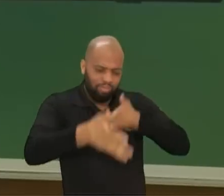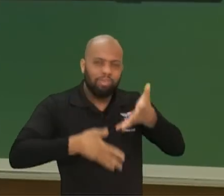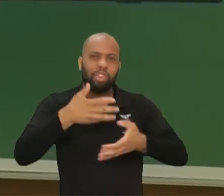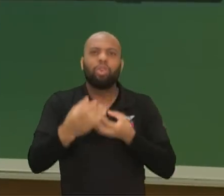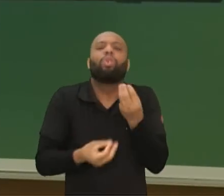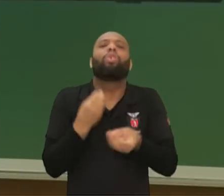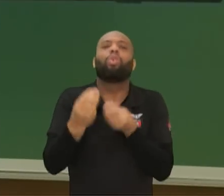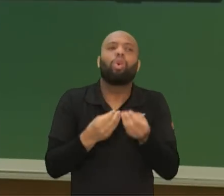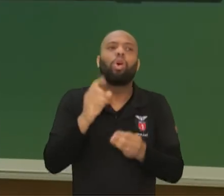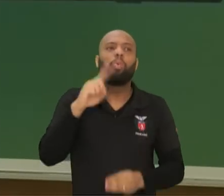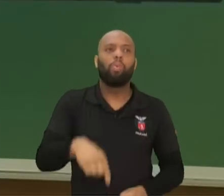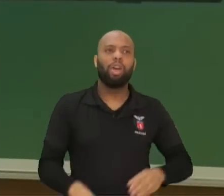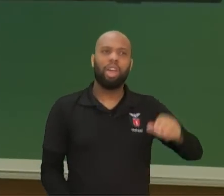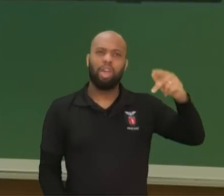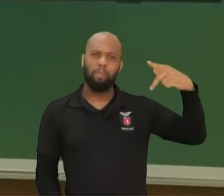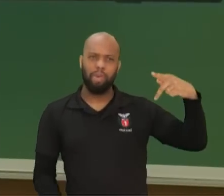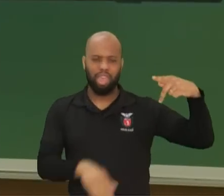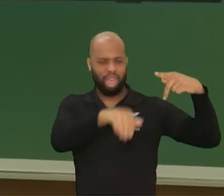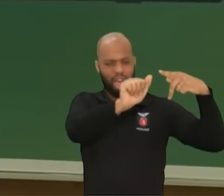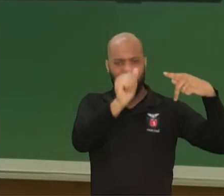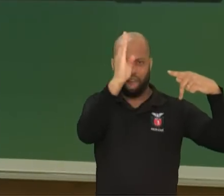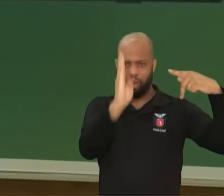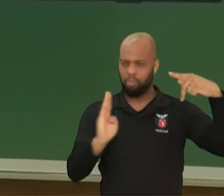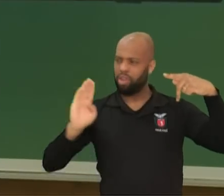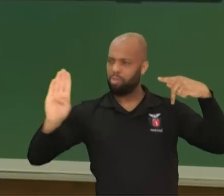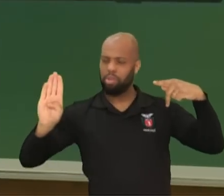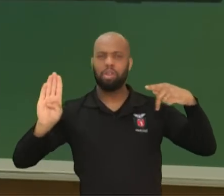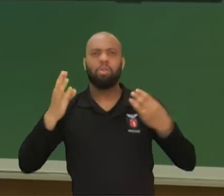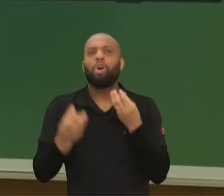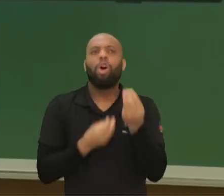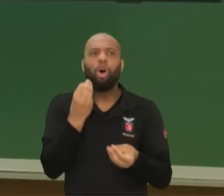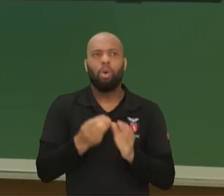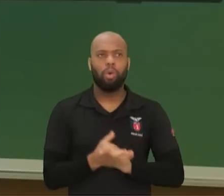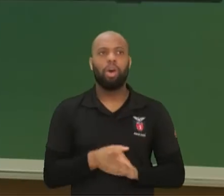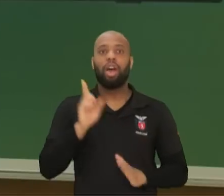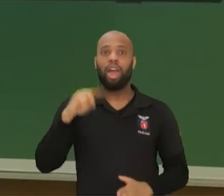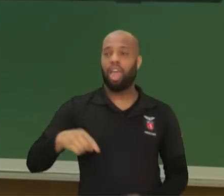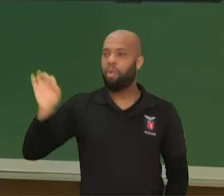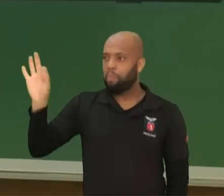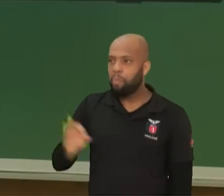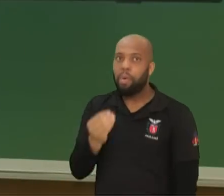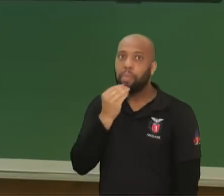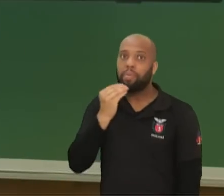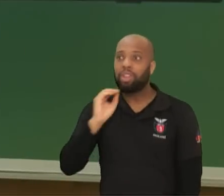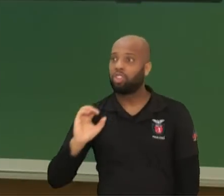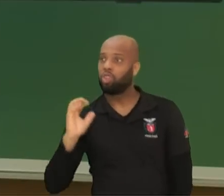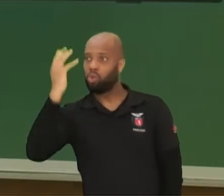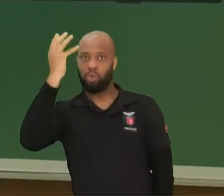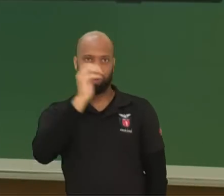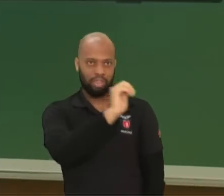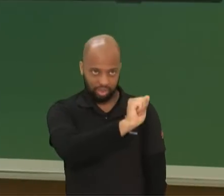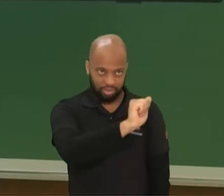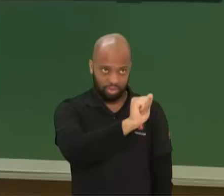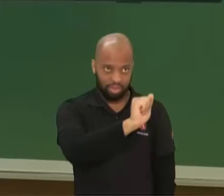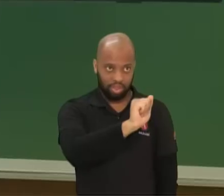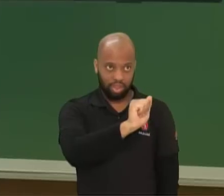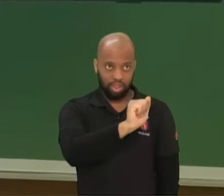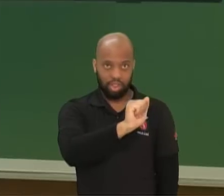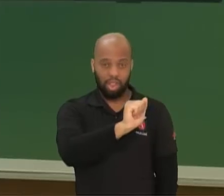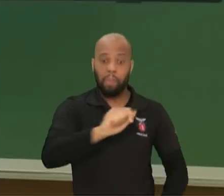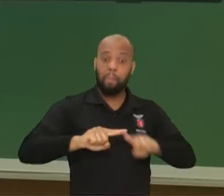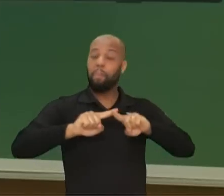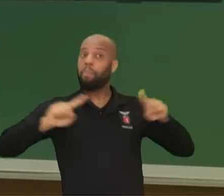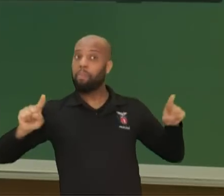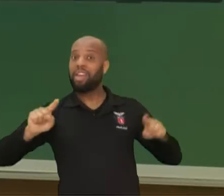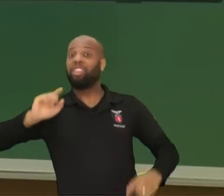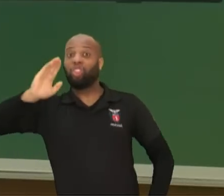A, tracinho aqui, essa barrinha B? Então, é a probabilidade de ocorrer A, dado que